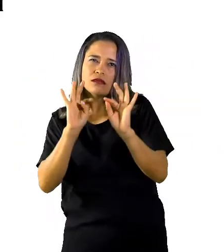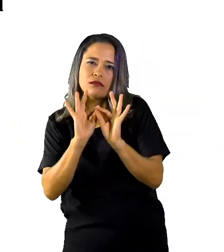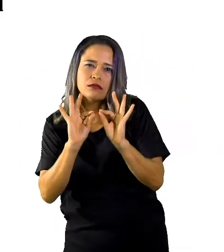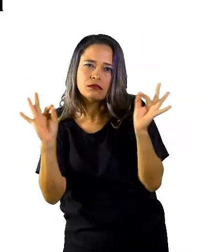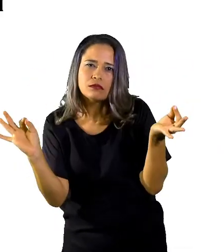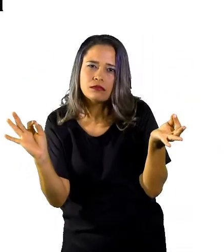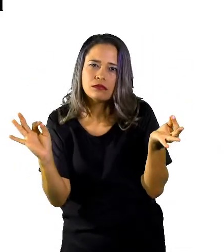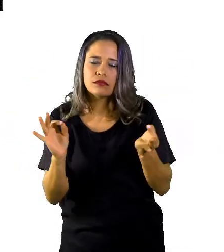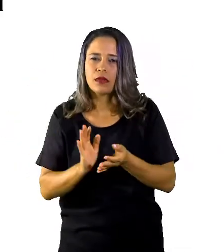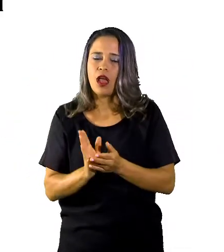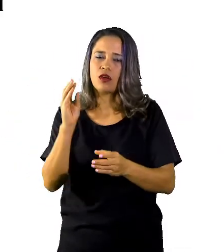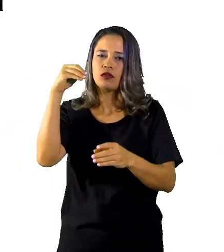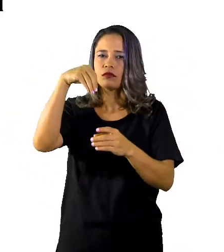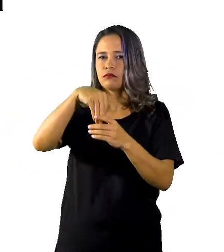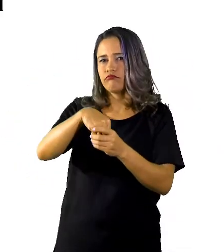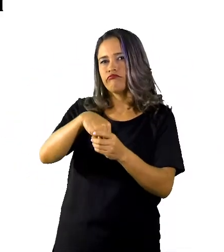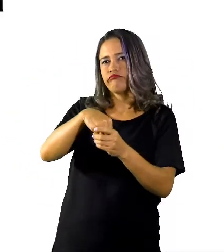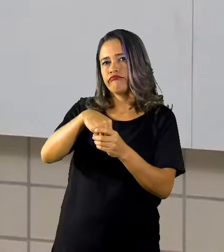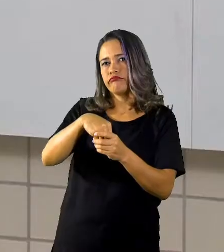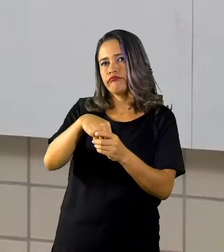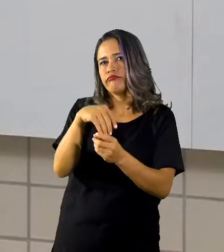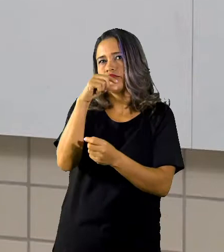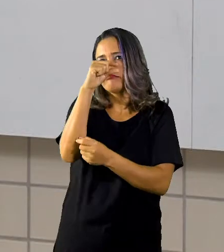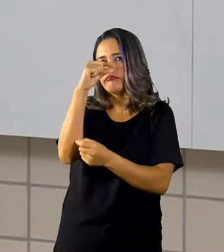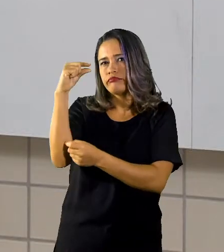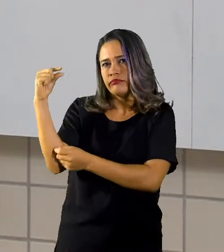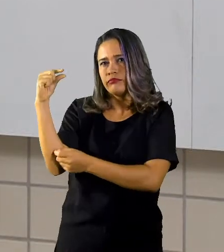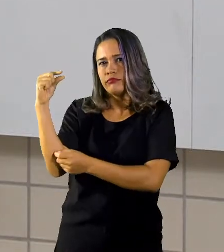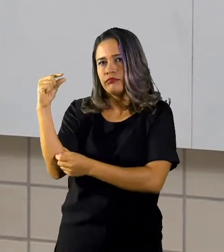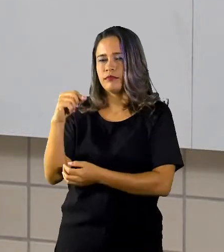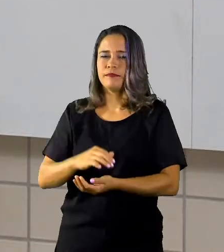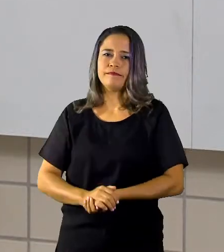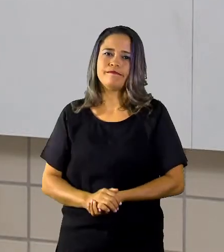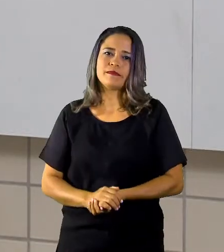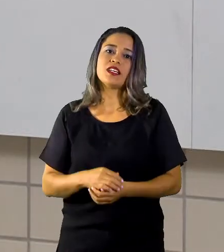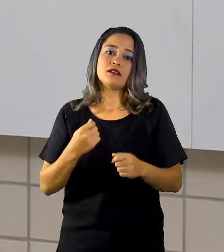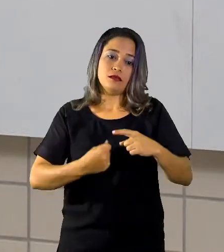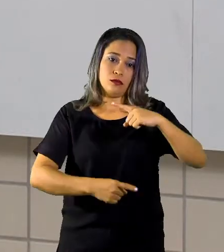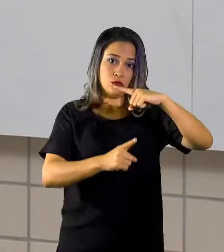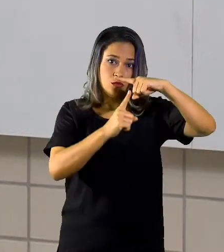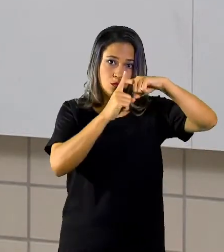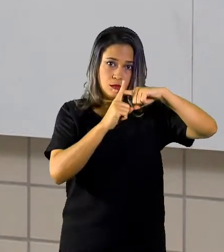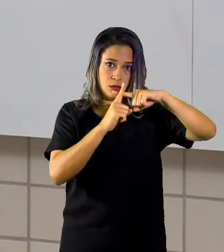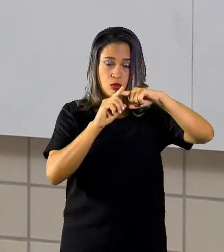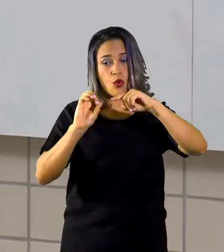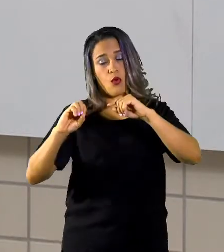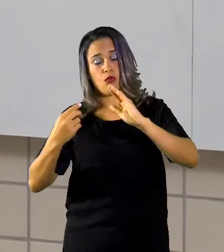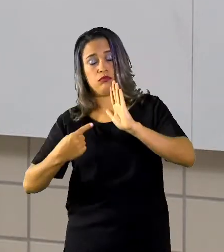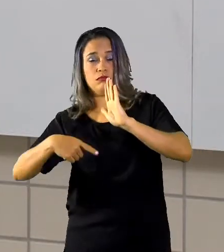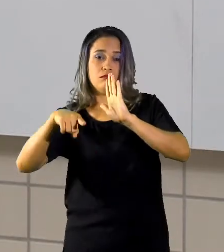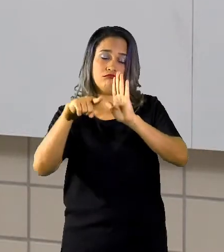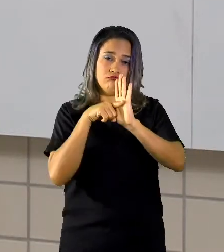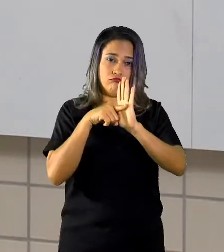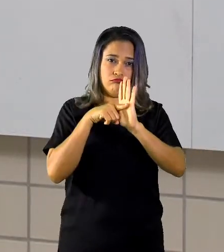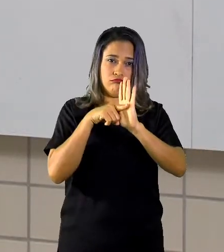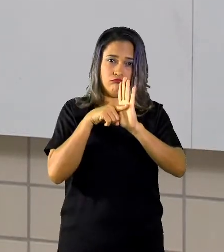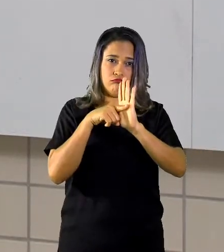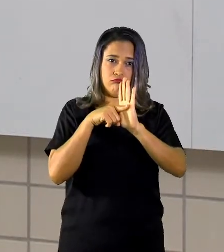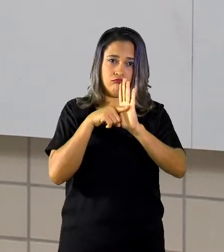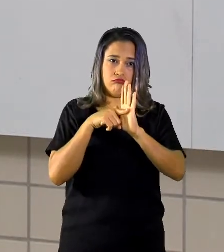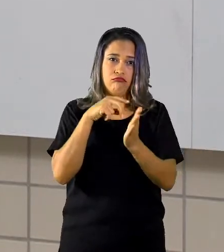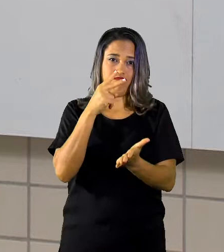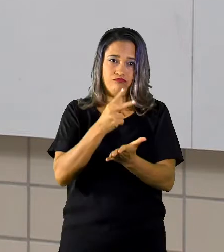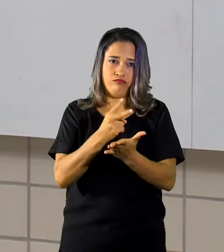adicionando algebricamente os coeficientes, ou seja, somando ou subtraindo e mantendo a